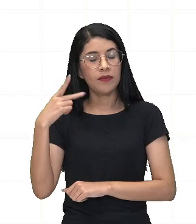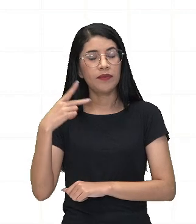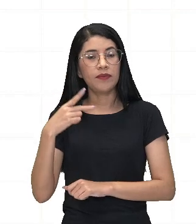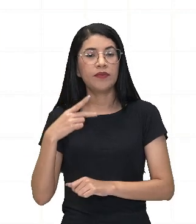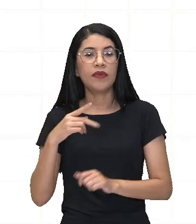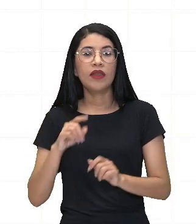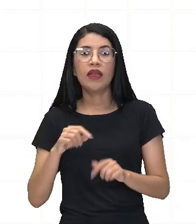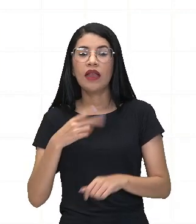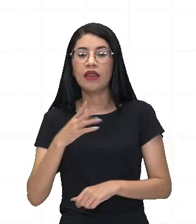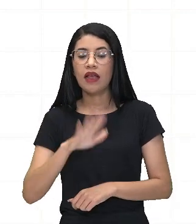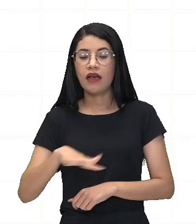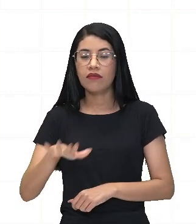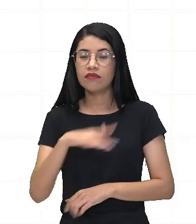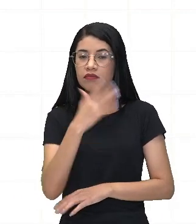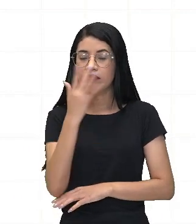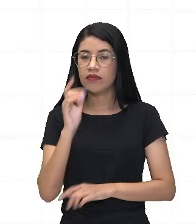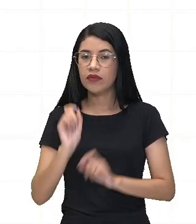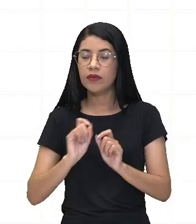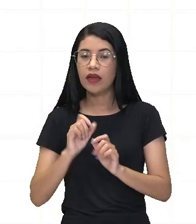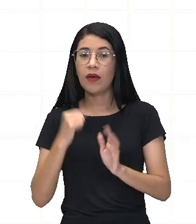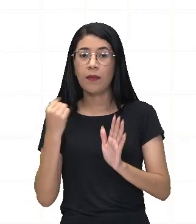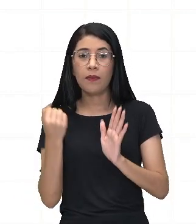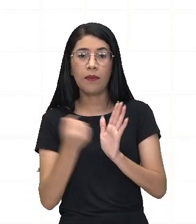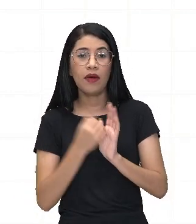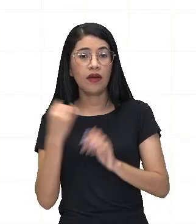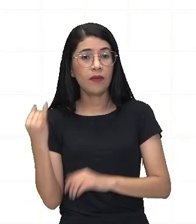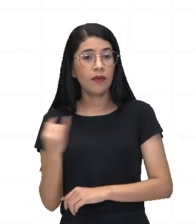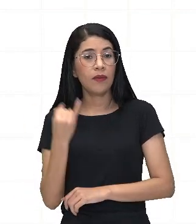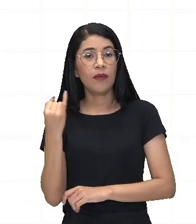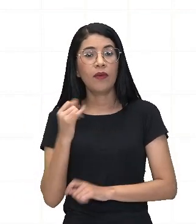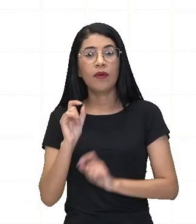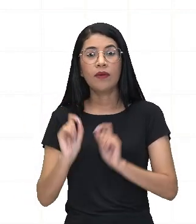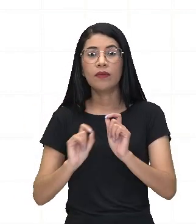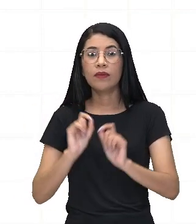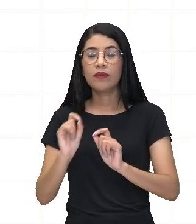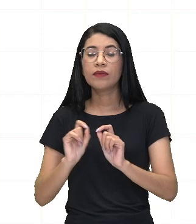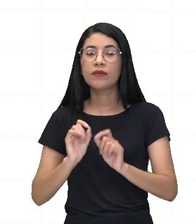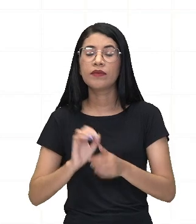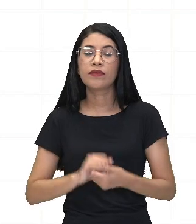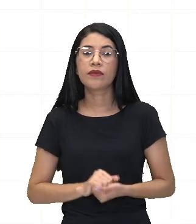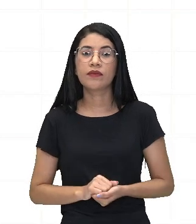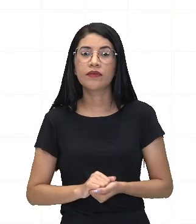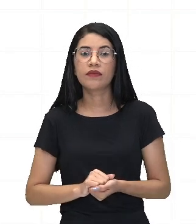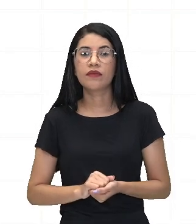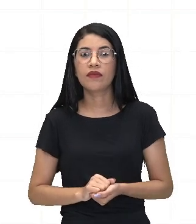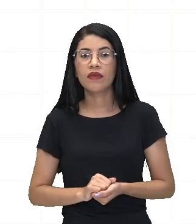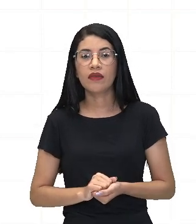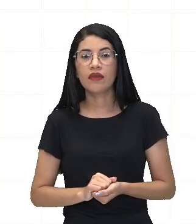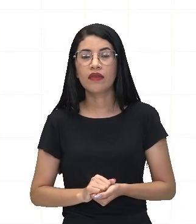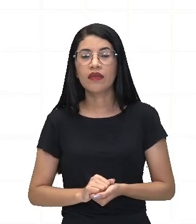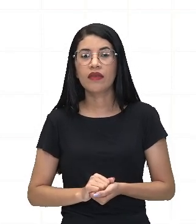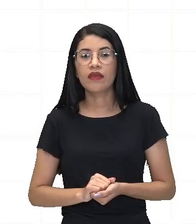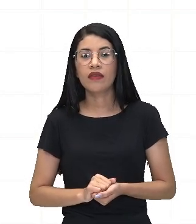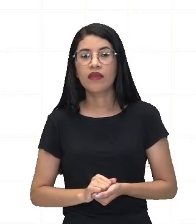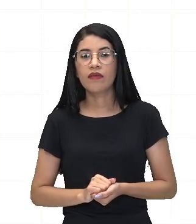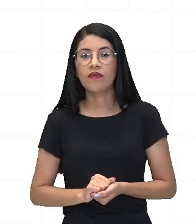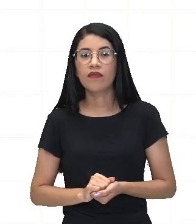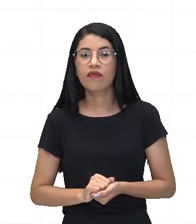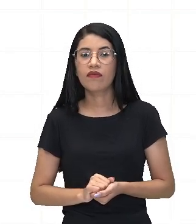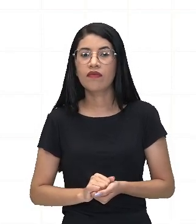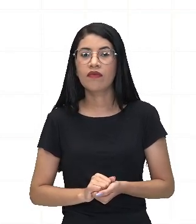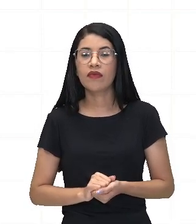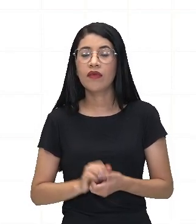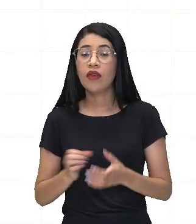do Brasil, um marco importante na história da política ambiental do nosso país, que foi a criação